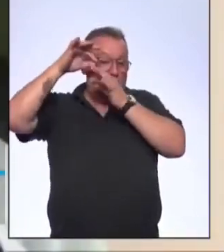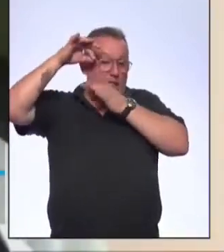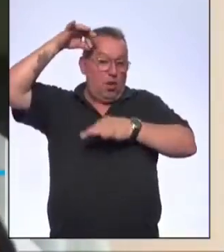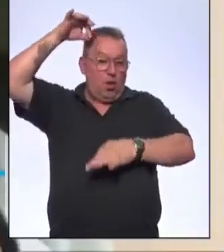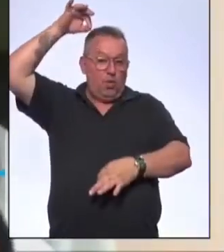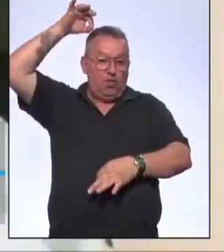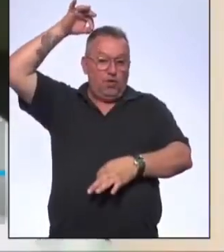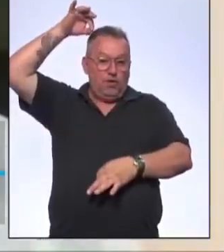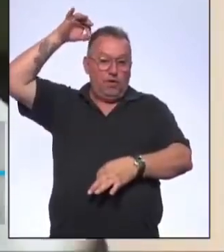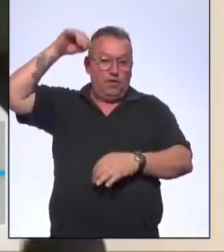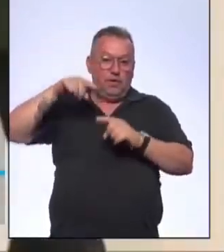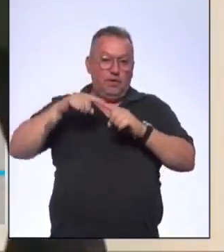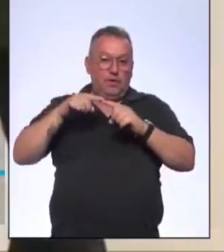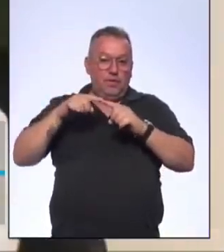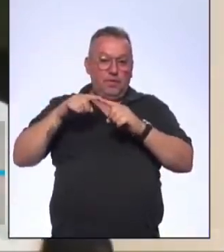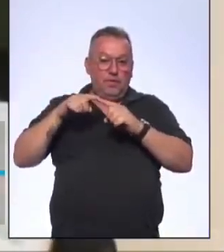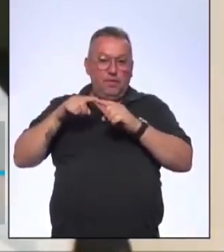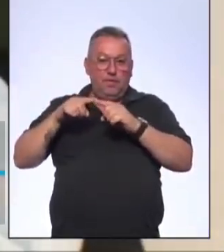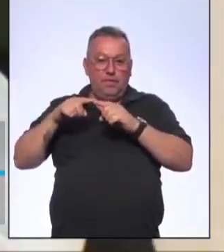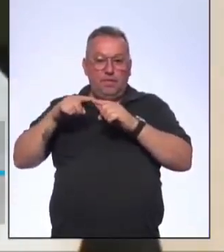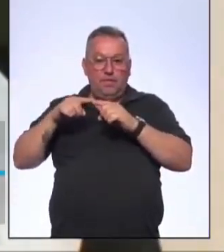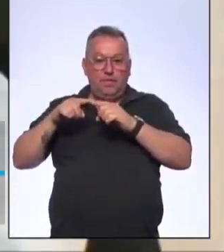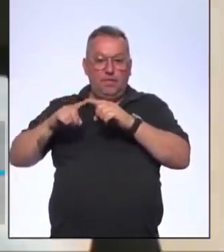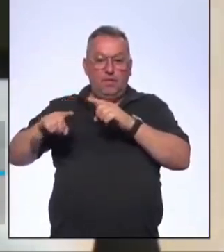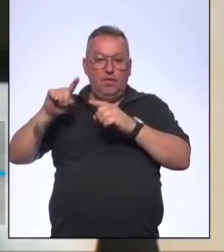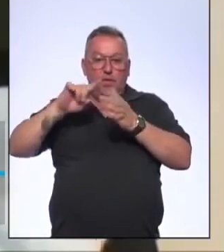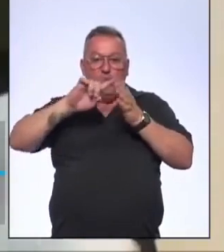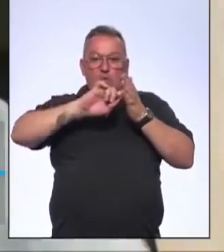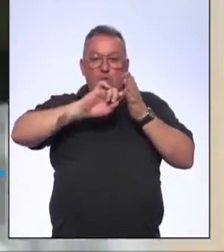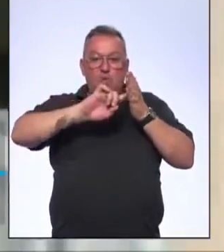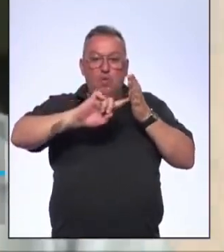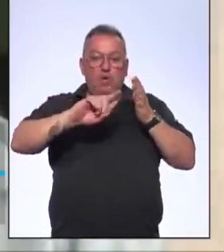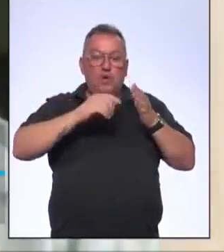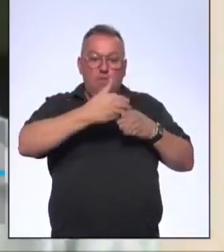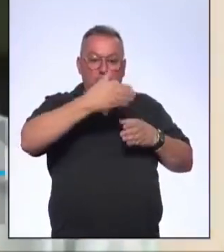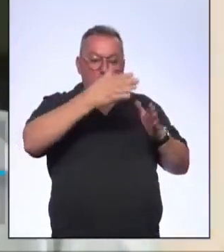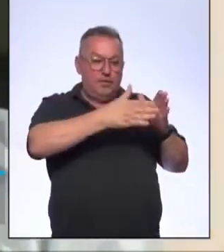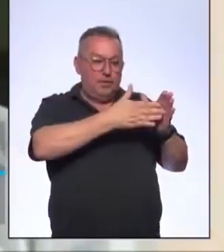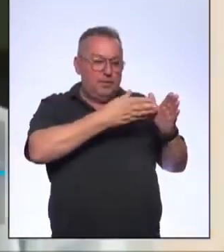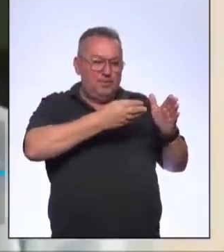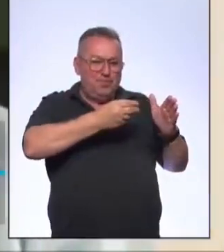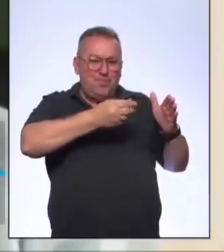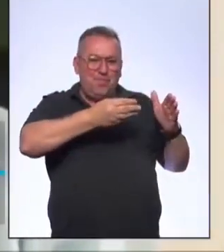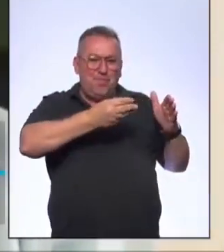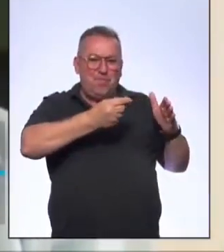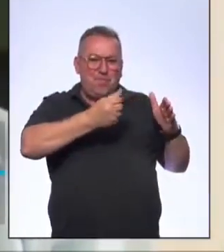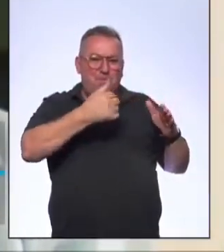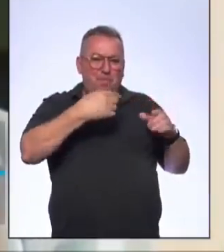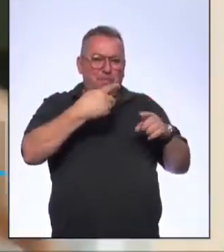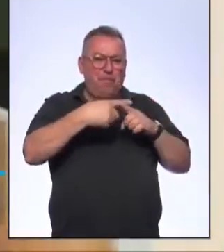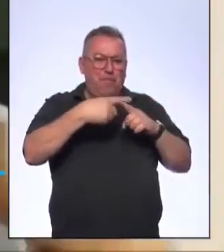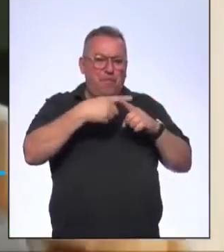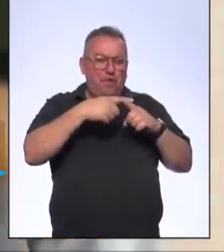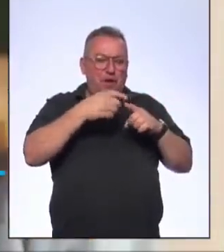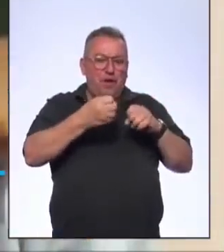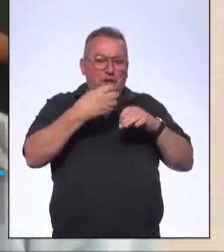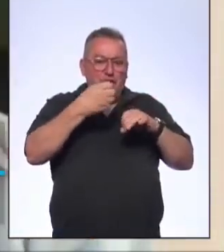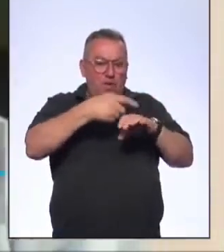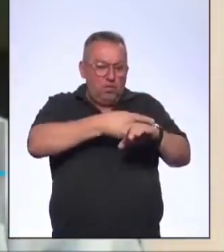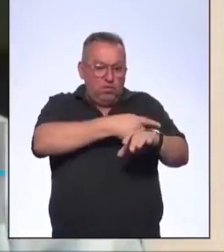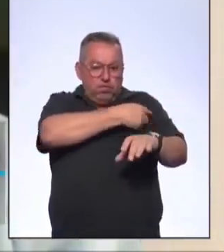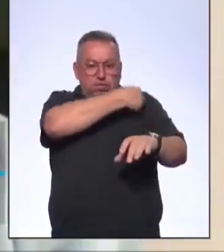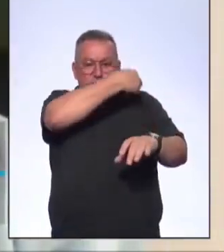ponta do dedo aqui vai ter neurônio, eu passo aqui na parede, eu sinto se está áspero, porque o neurônio daqui vai levar essa